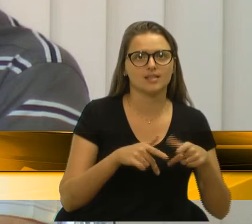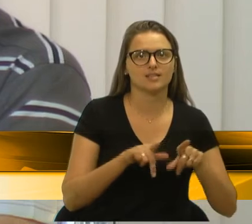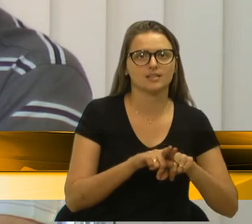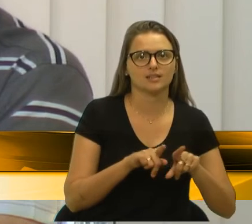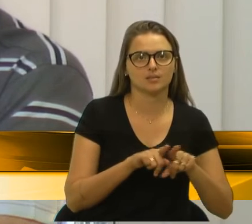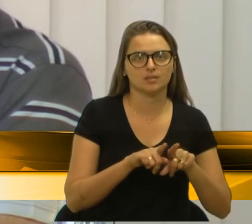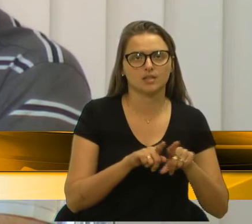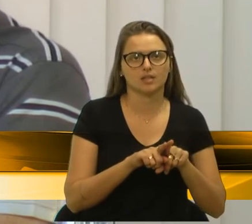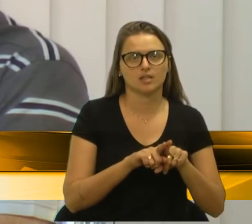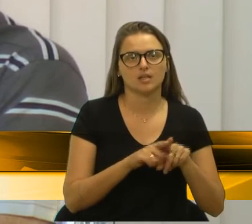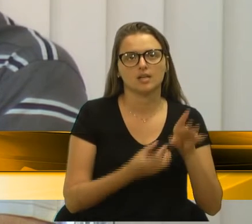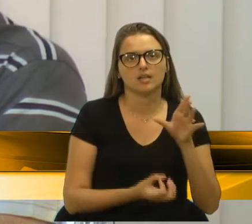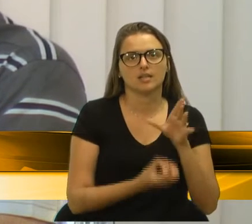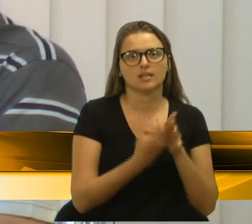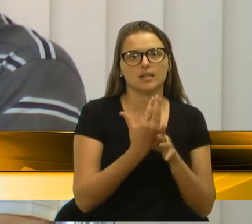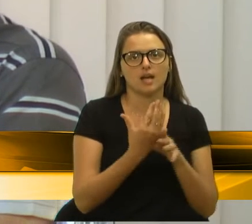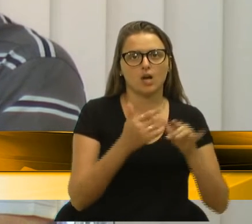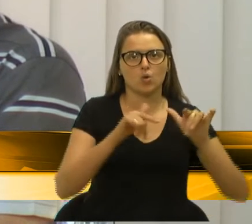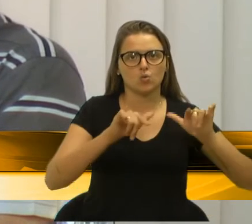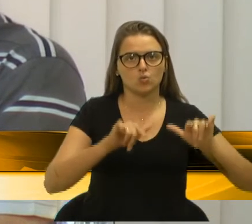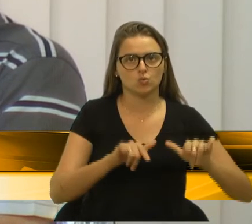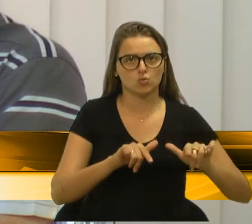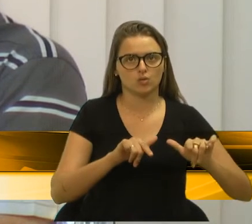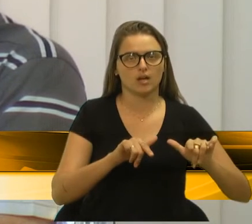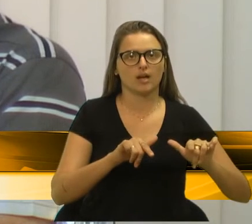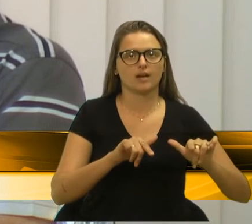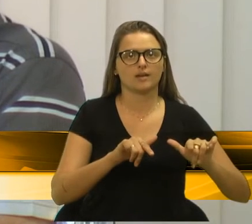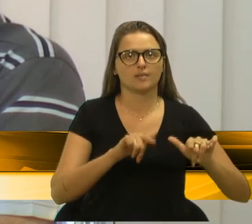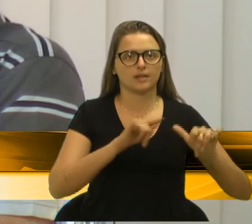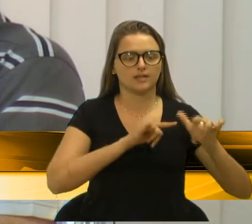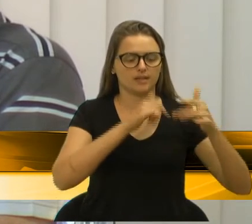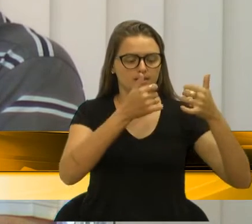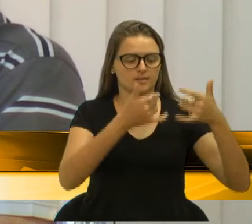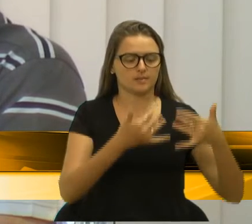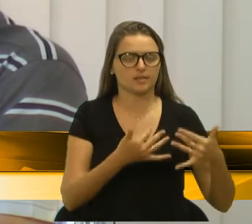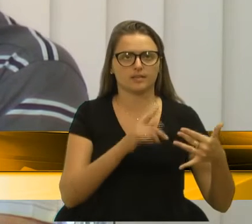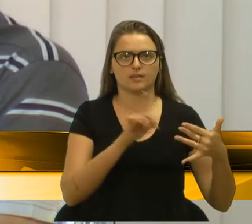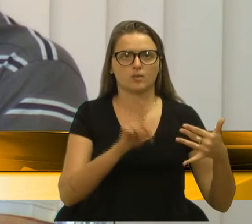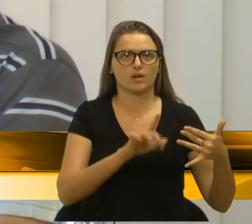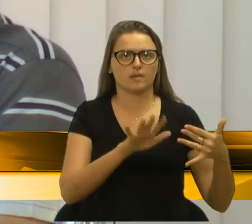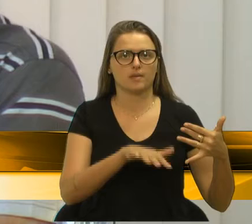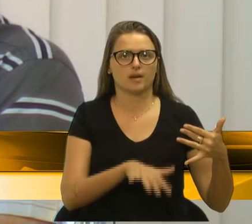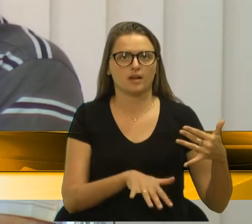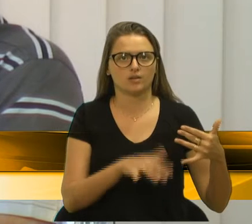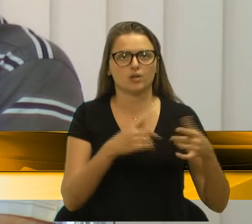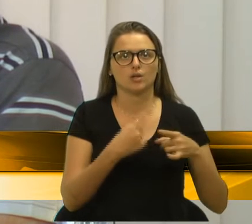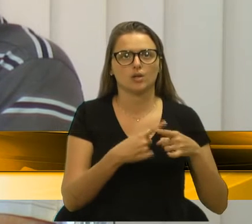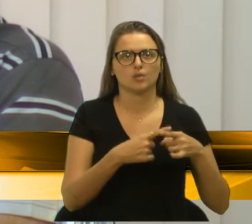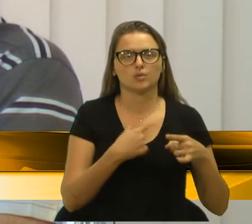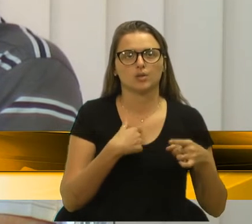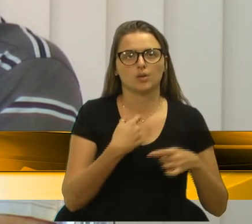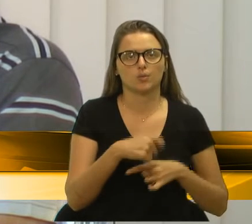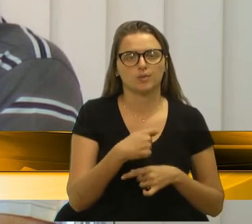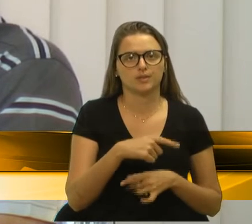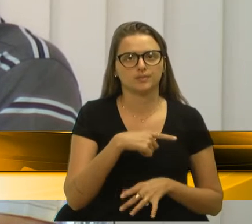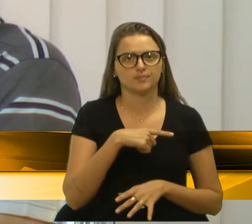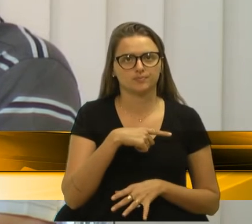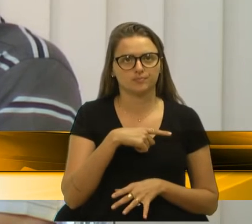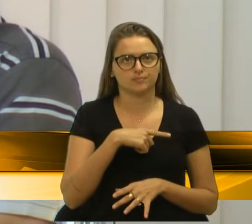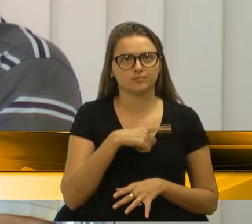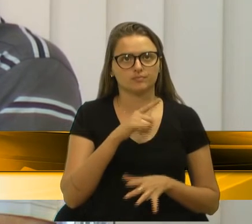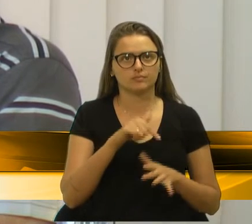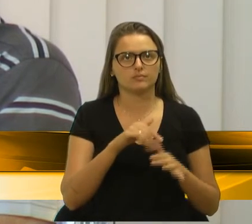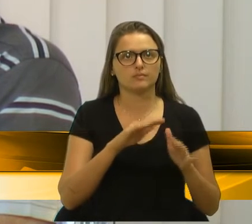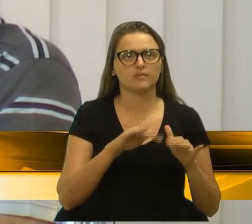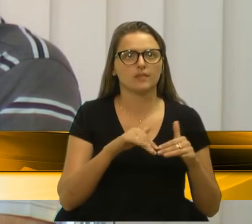Eu criar um centro tem um custo. E não é barato, porque eu preciso ter. Isso seria fora dos